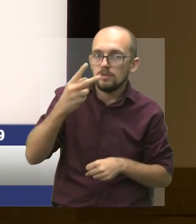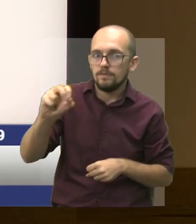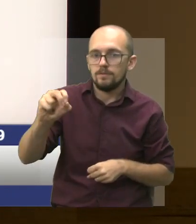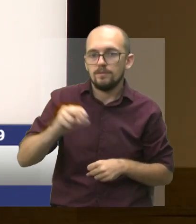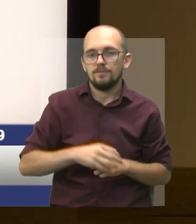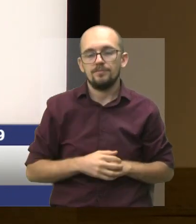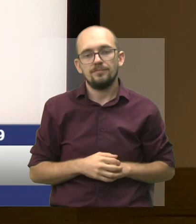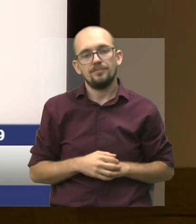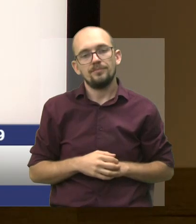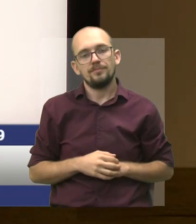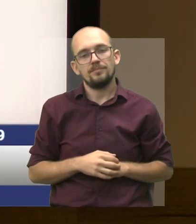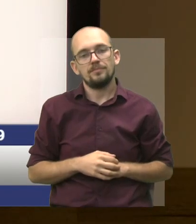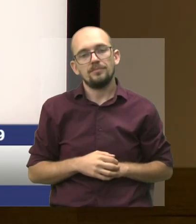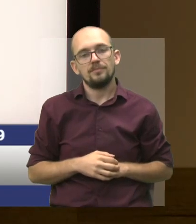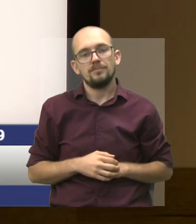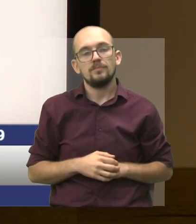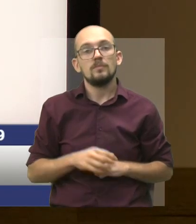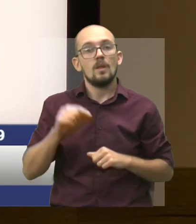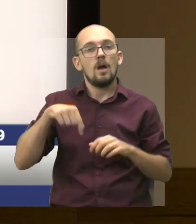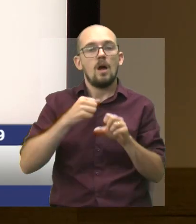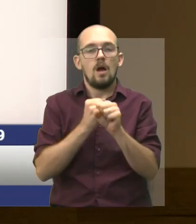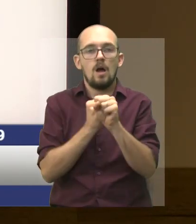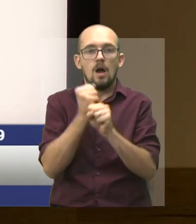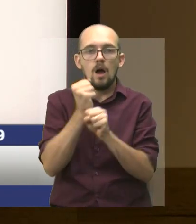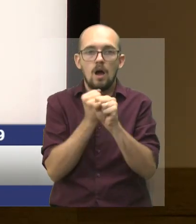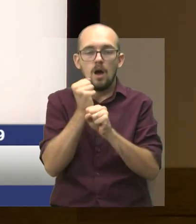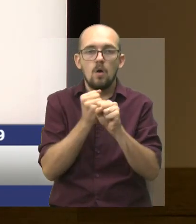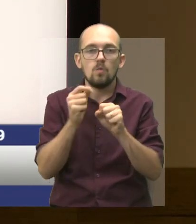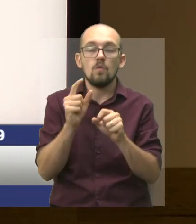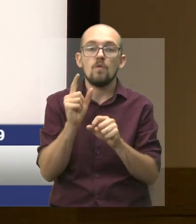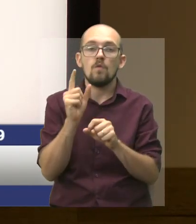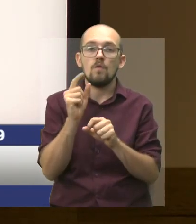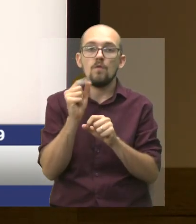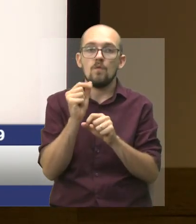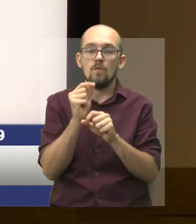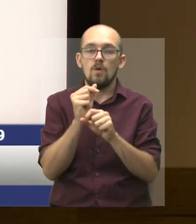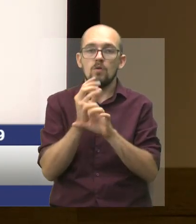O valor estimado para esse ano,